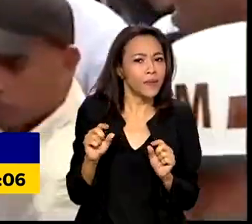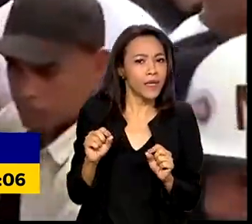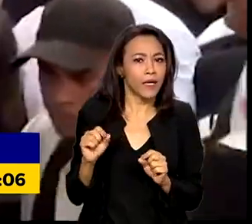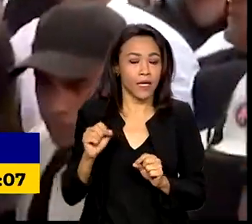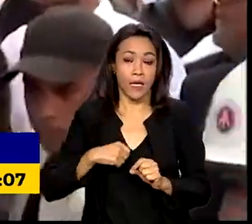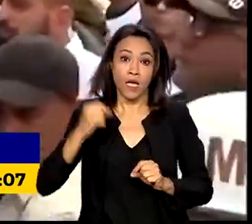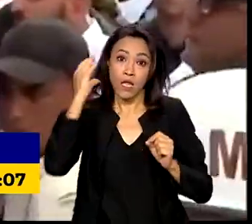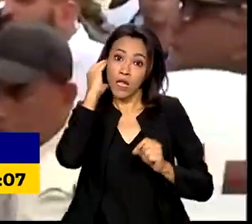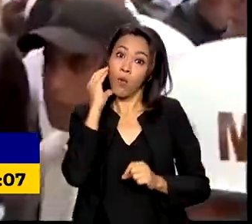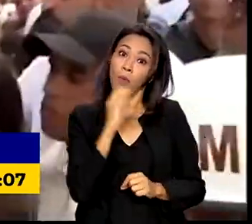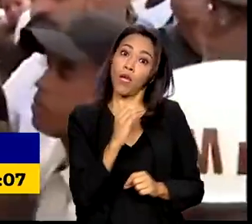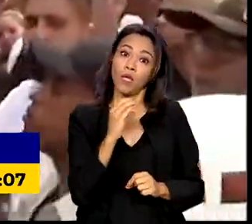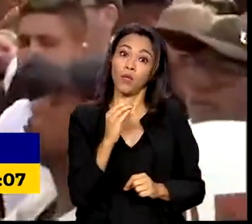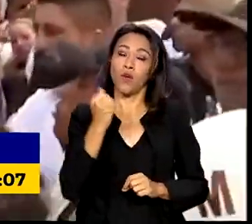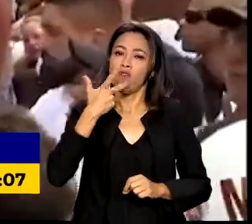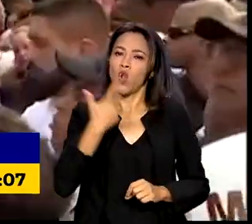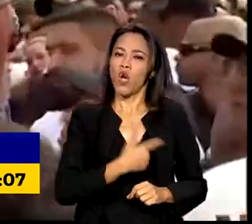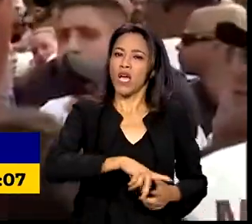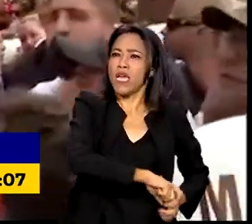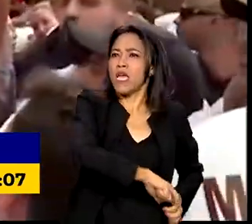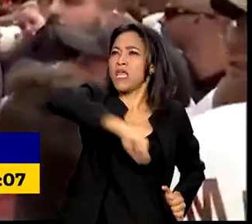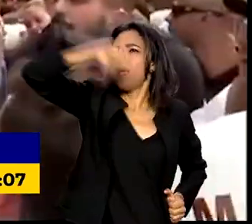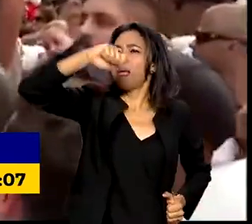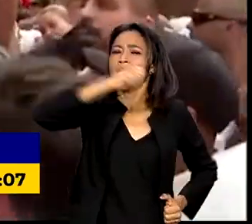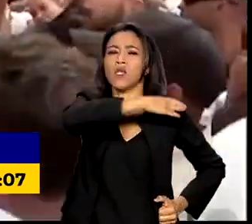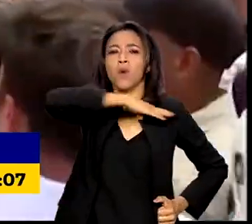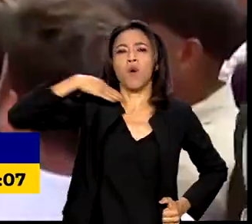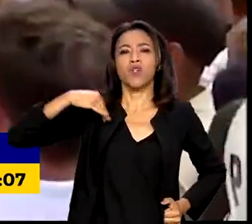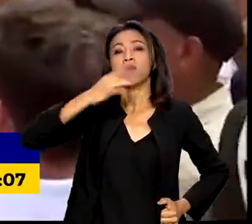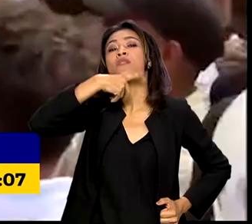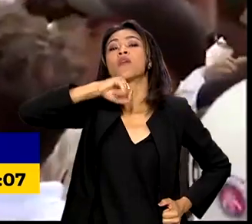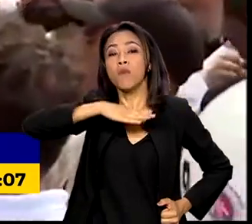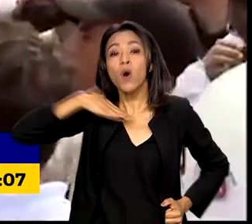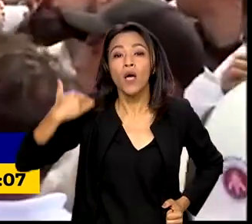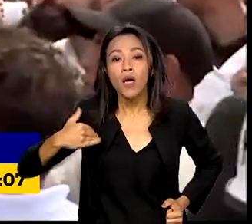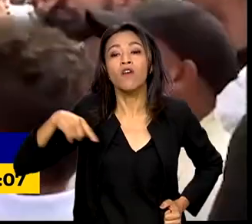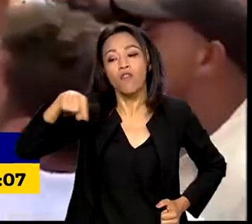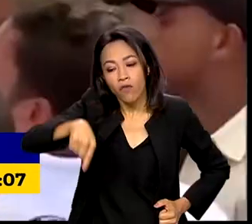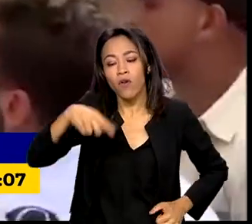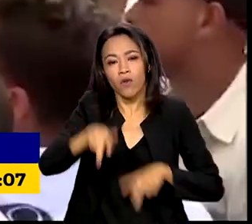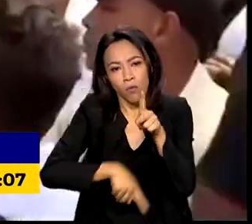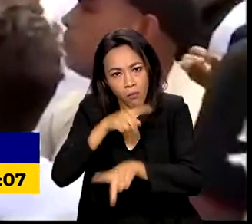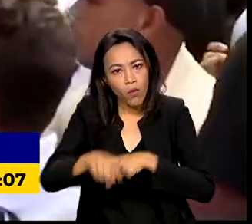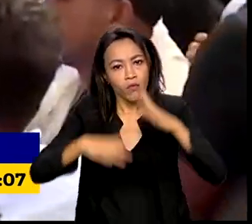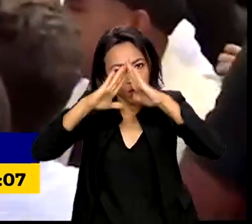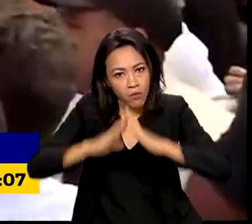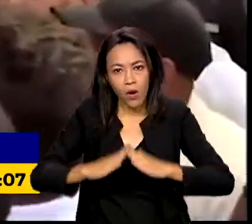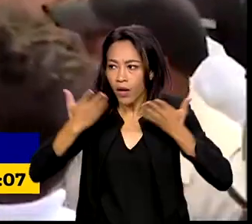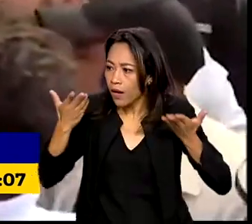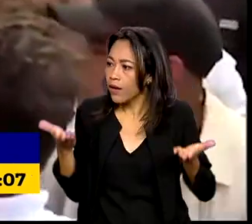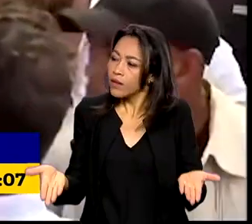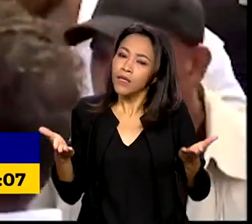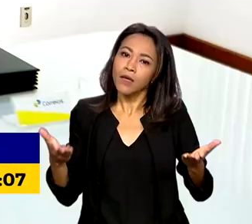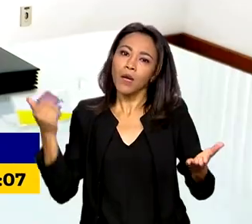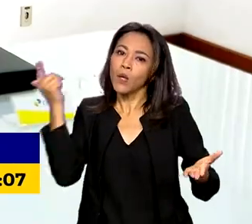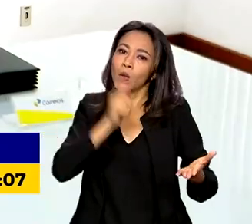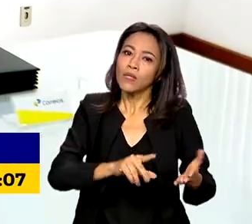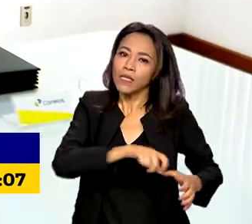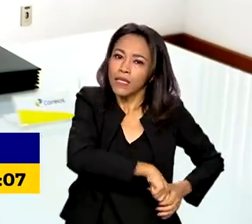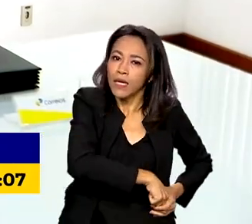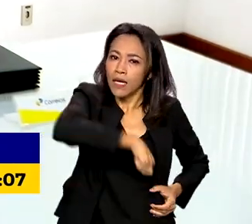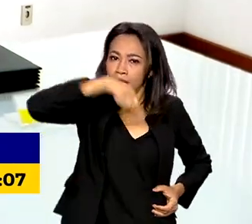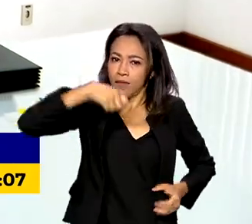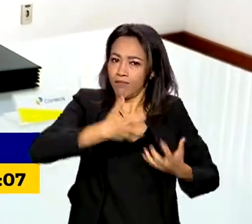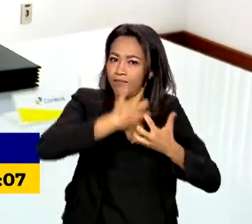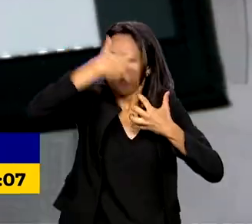Pedro gritou independência ou morte, mas quem lutou e morreu foram os baianos para conseguir a independência do Brasil. Os